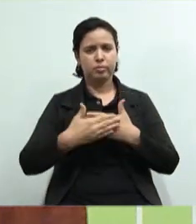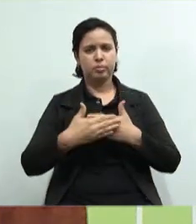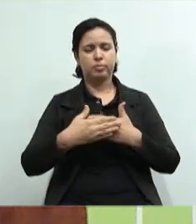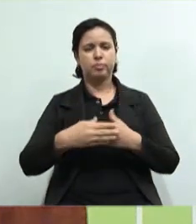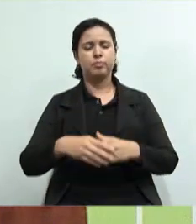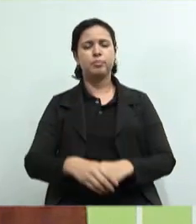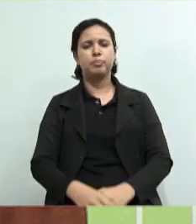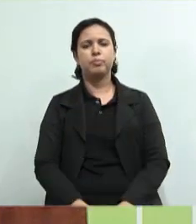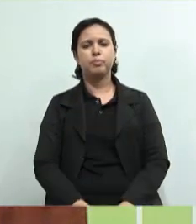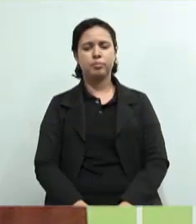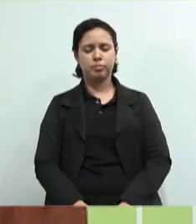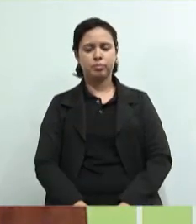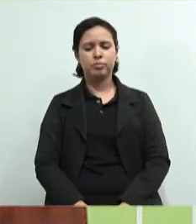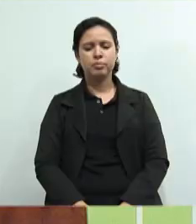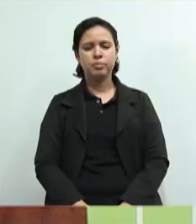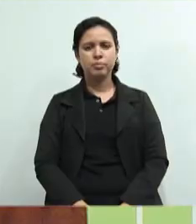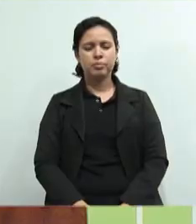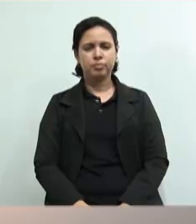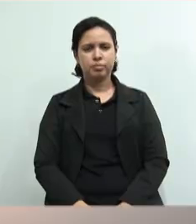bem direitinho para vocês.